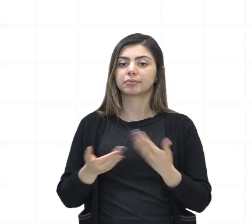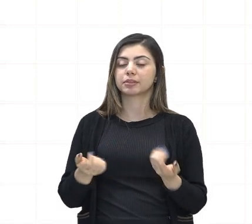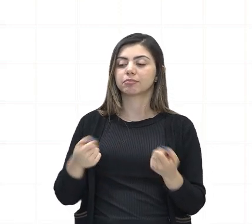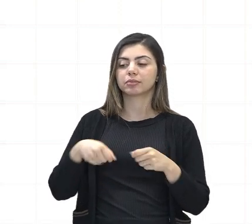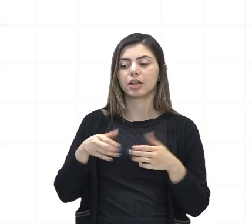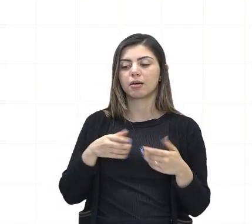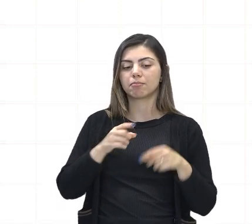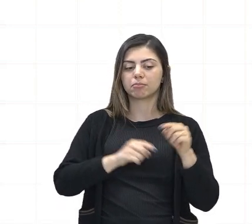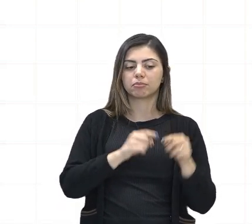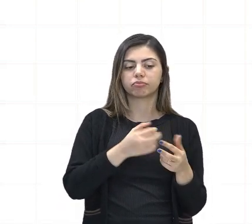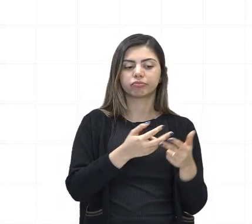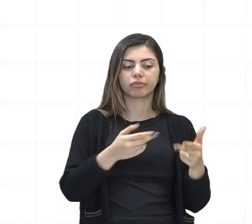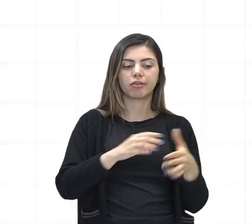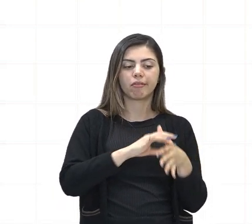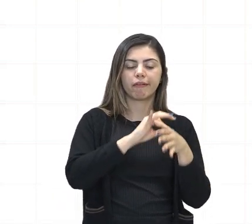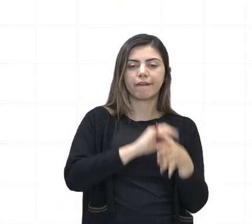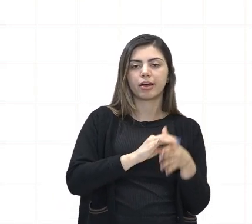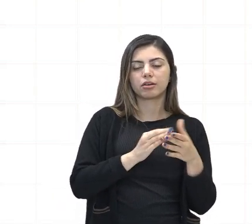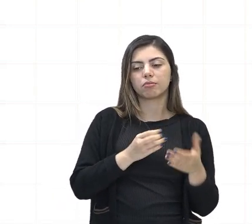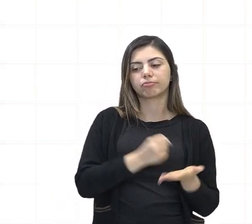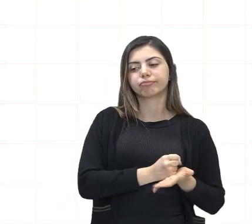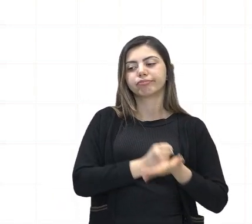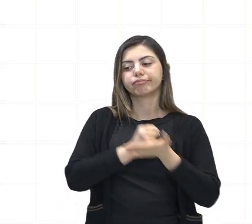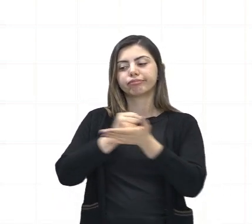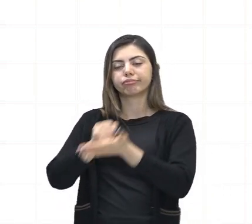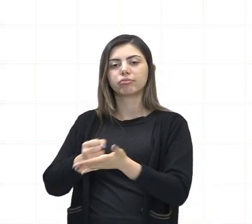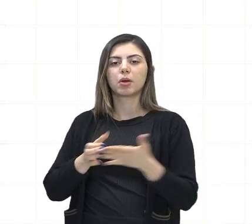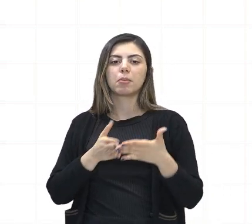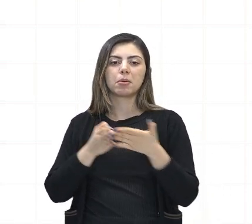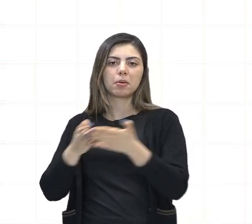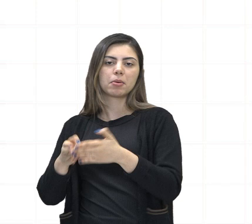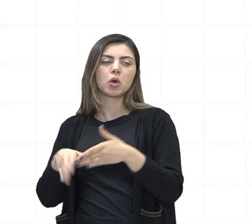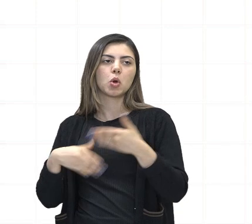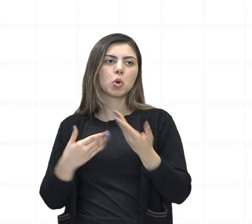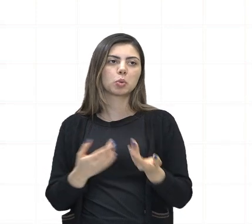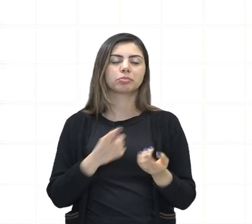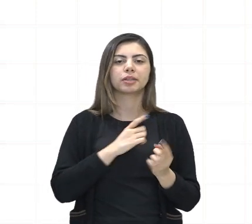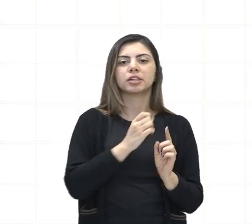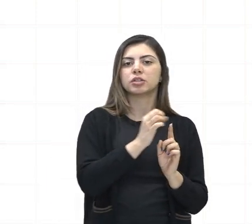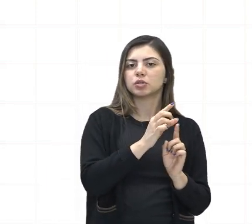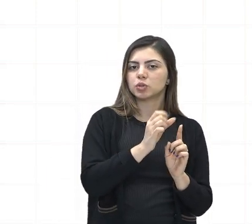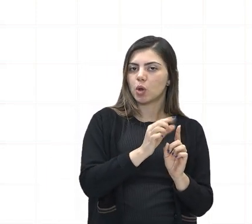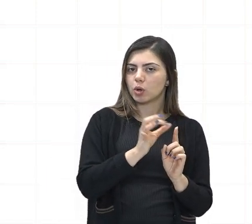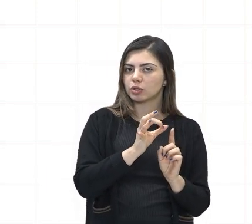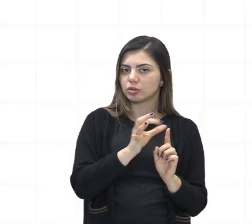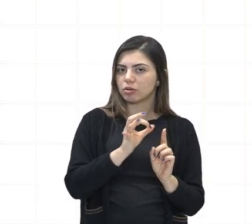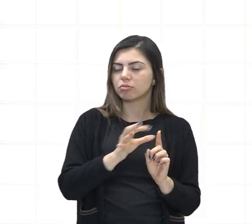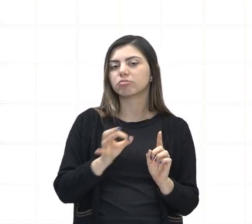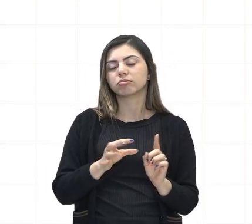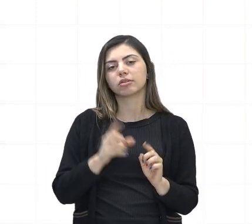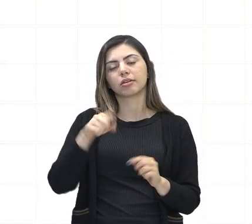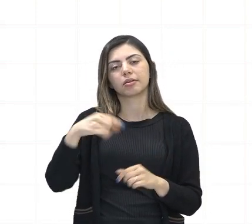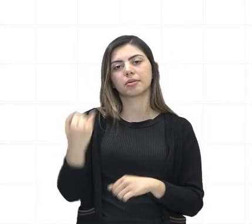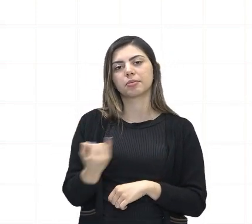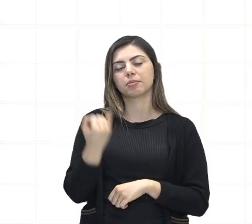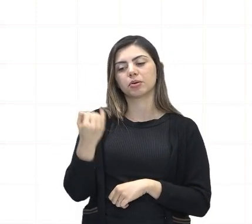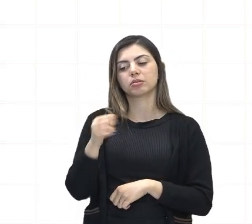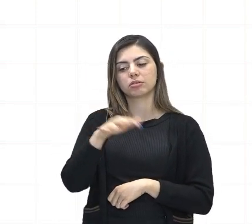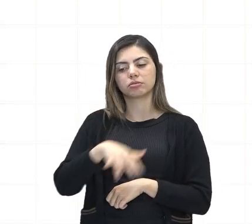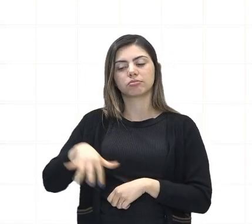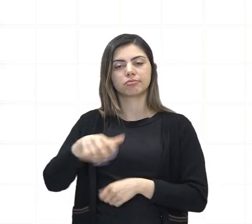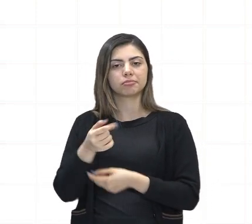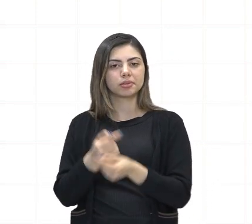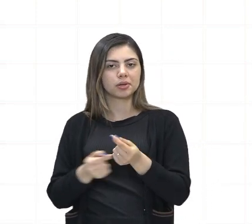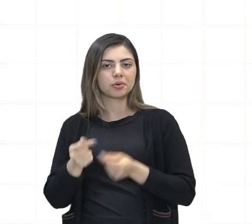leva, né, o que é produzido de carne. Então, tanto carne quanto soja, né, tem uma importância muito grande lá para eles, para a economia argentina de maneira